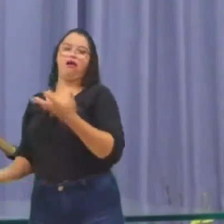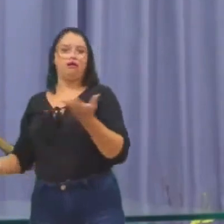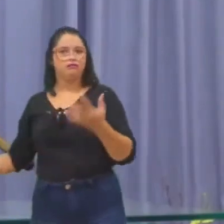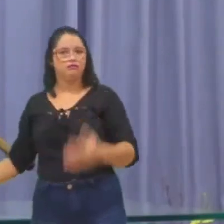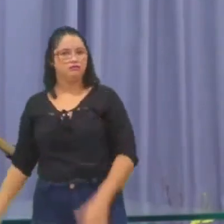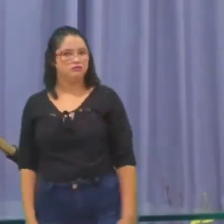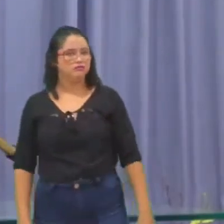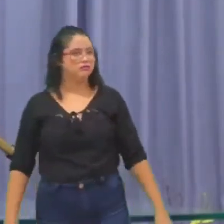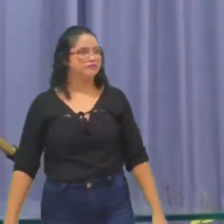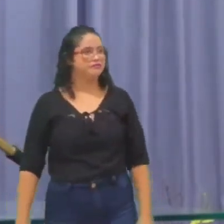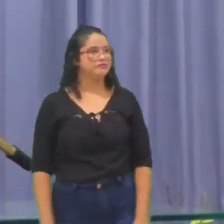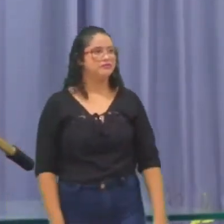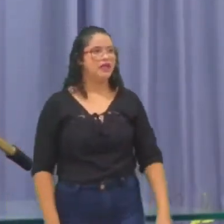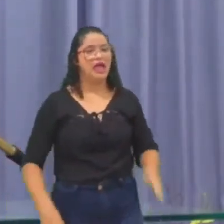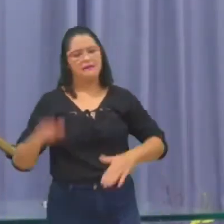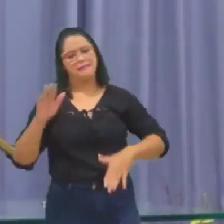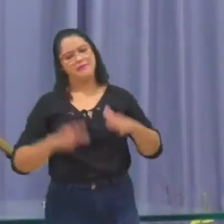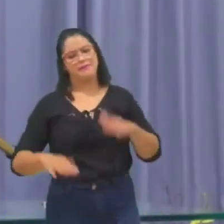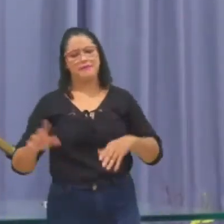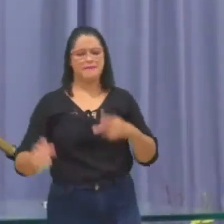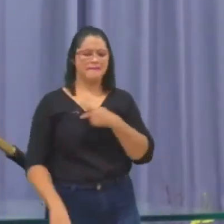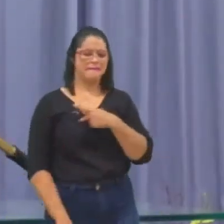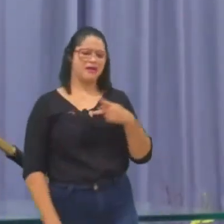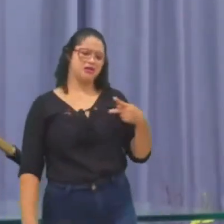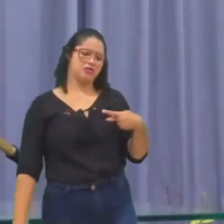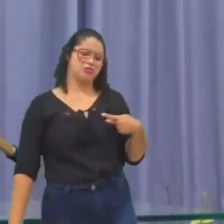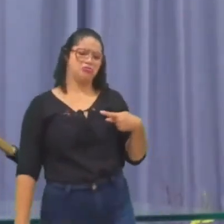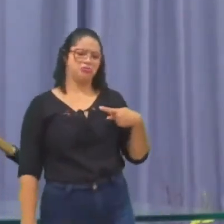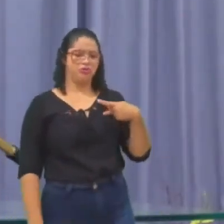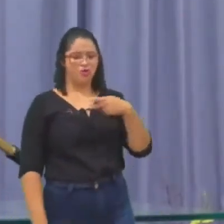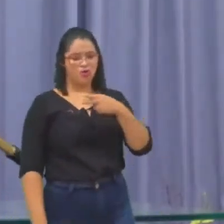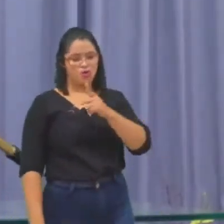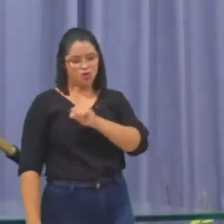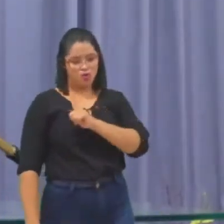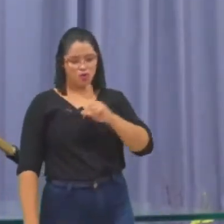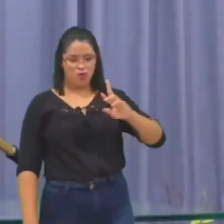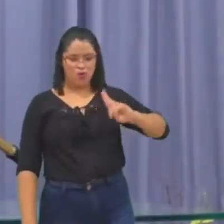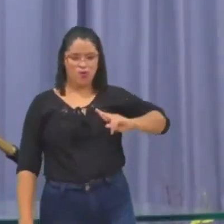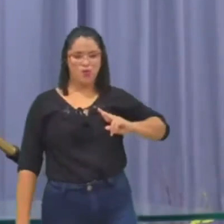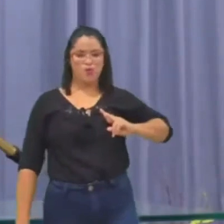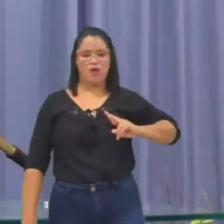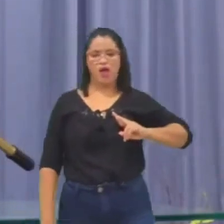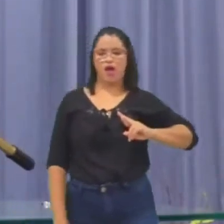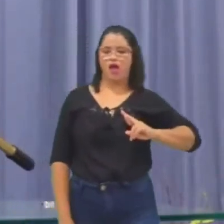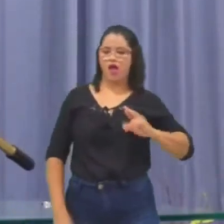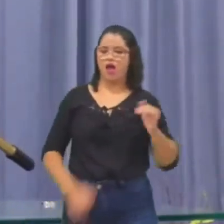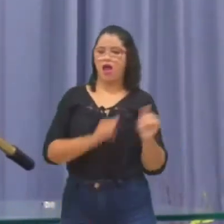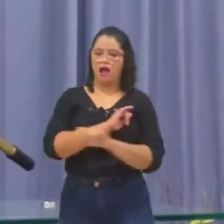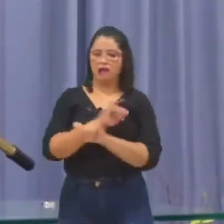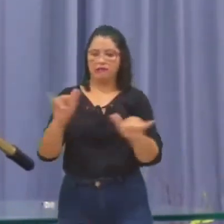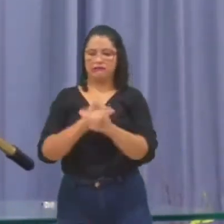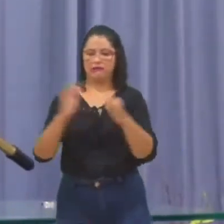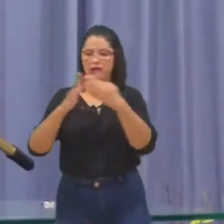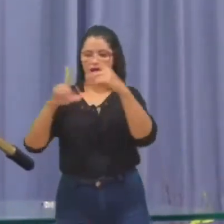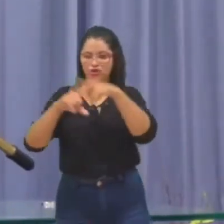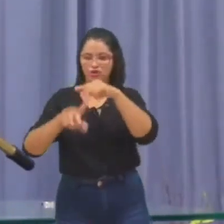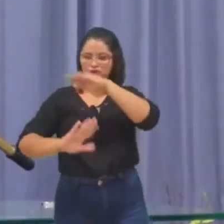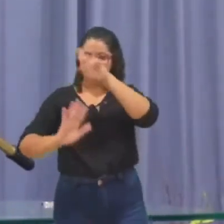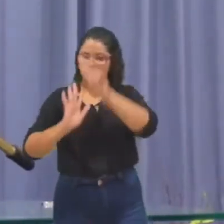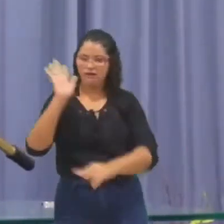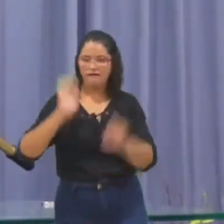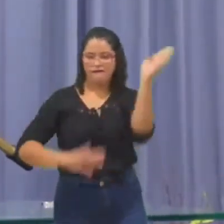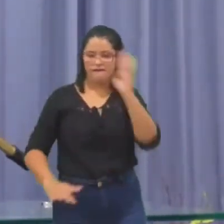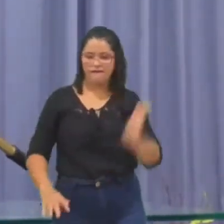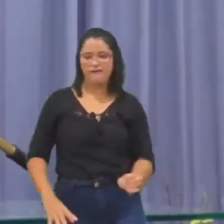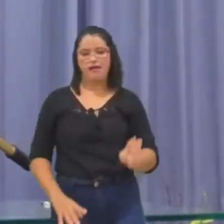Talvez alguém fique irado porque o pastor Luiz não está dizendo aqui para a igreja da Vila Brasil se desesperar. Não, vamos confiar